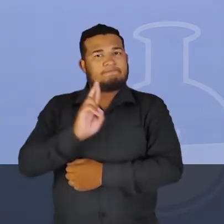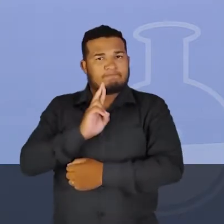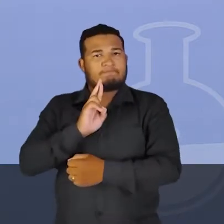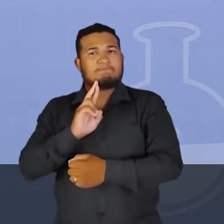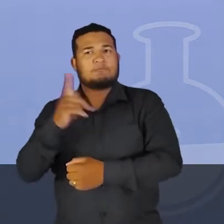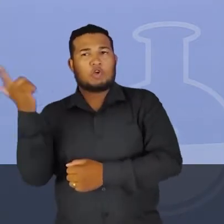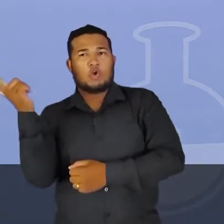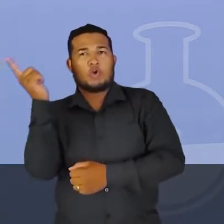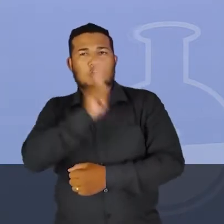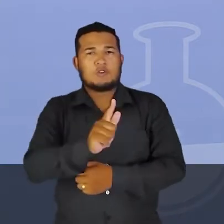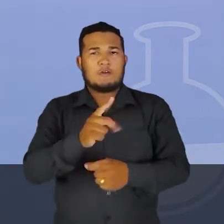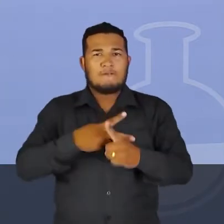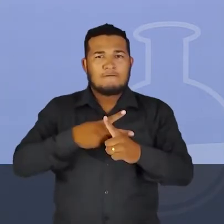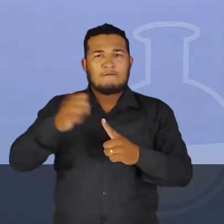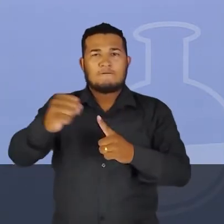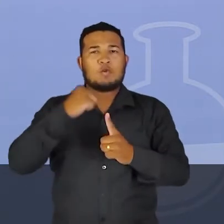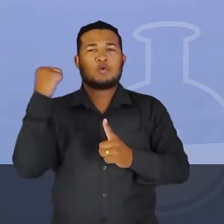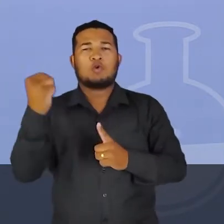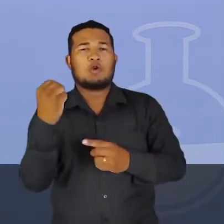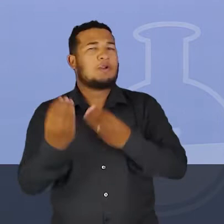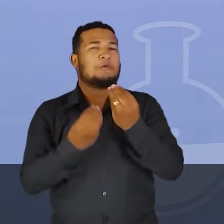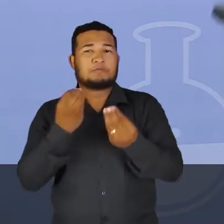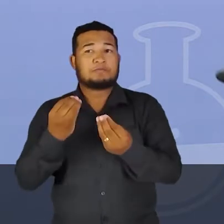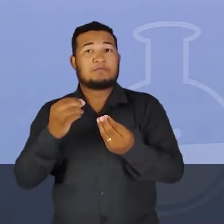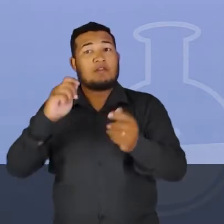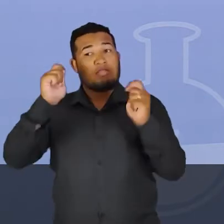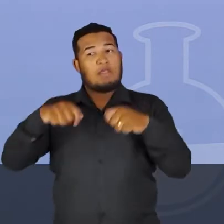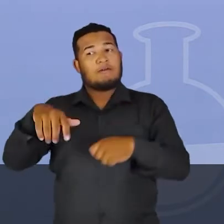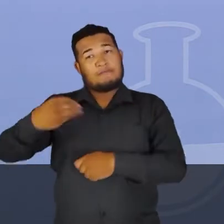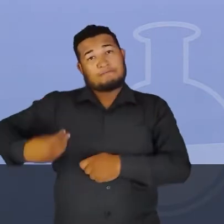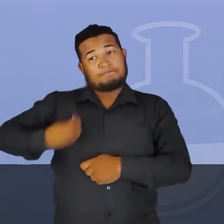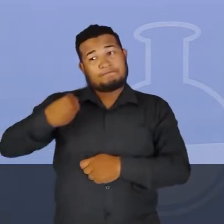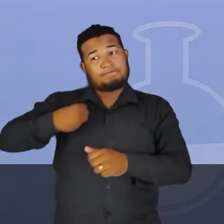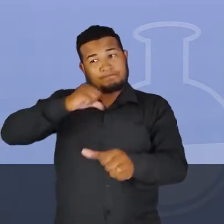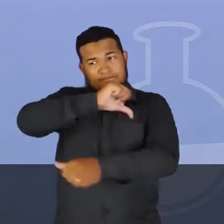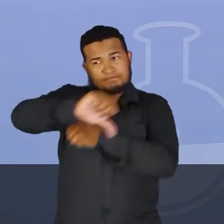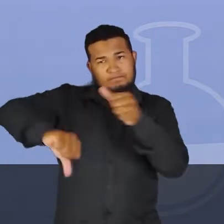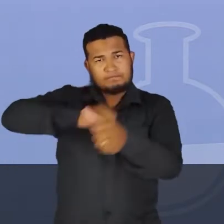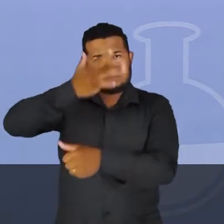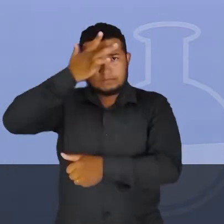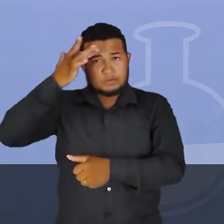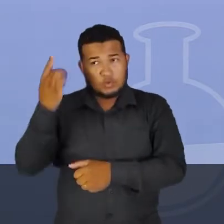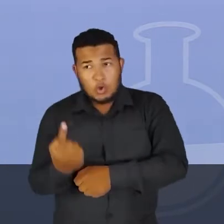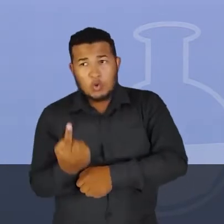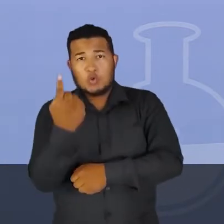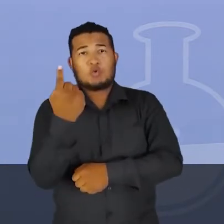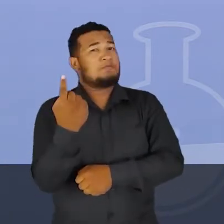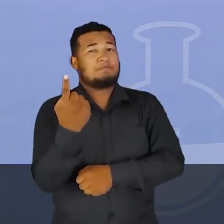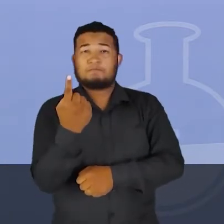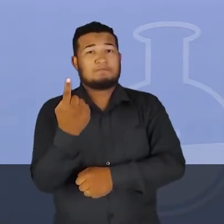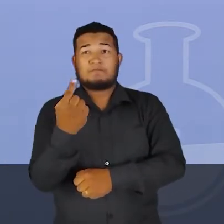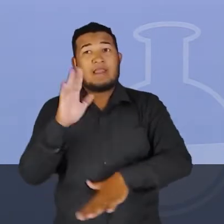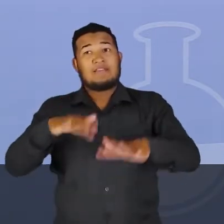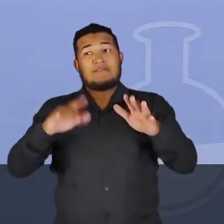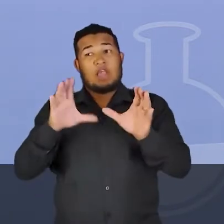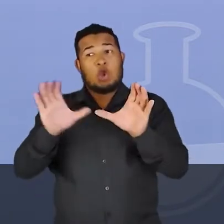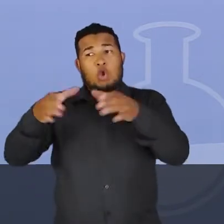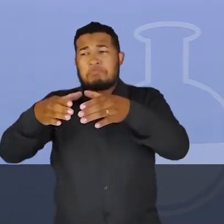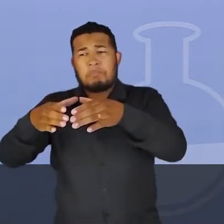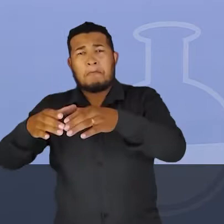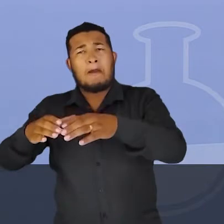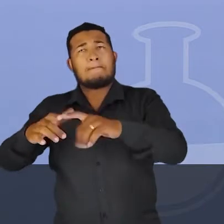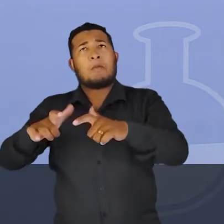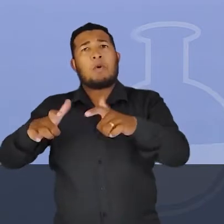as conquistas desses grupos, vão transformar a vida não só de uma pessoa, muitas vezes para além daquele grupo,